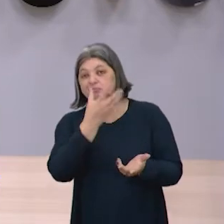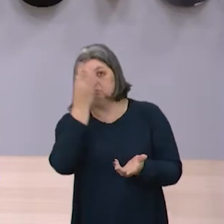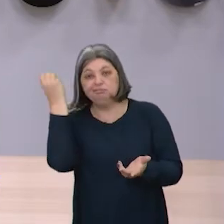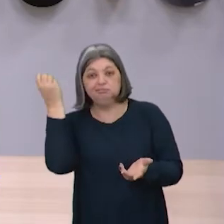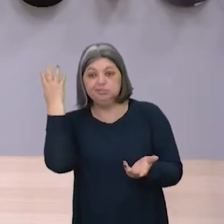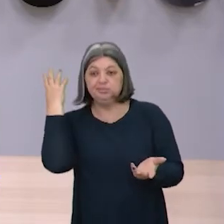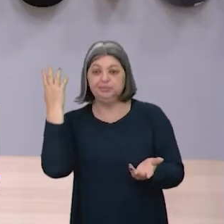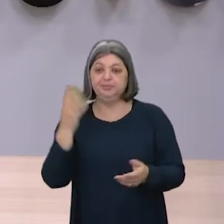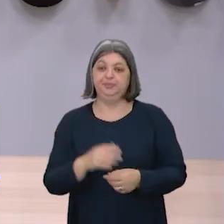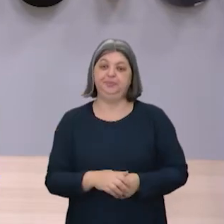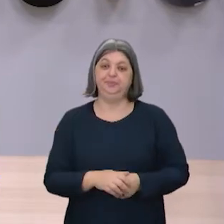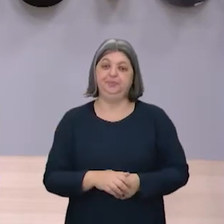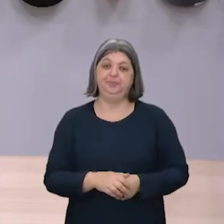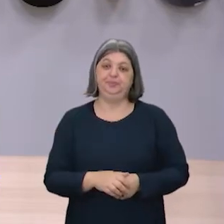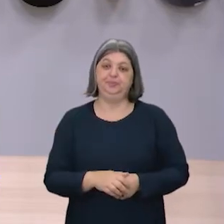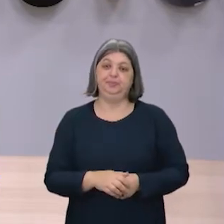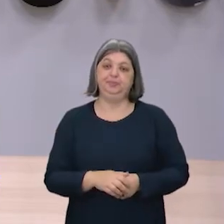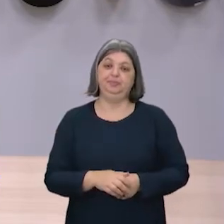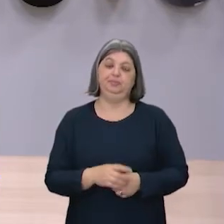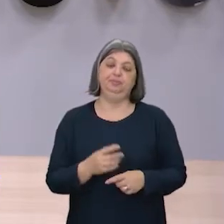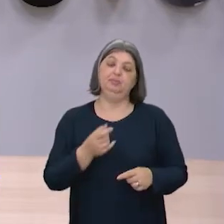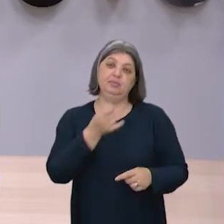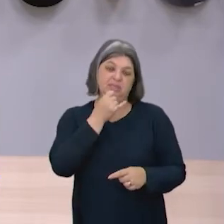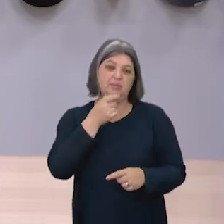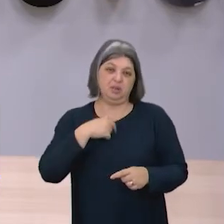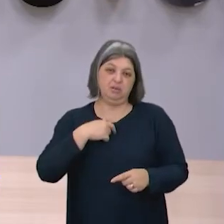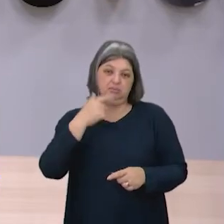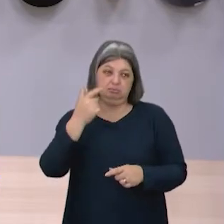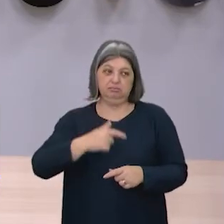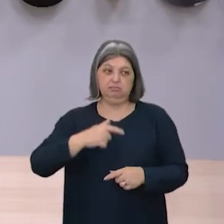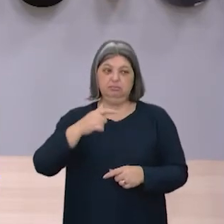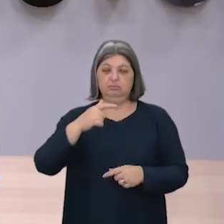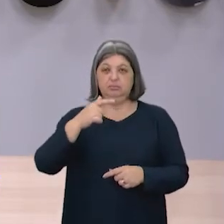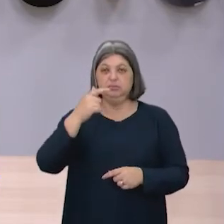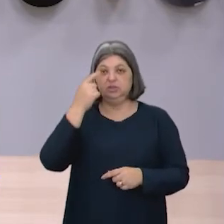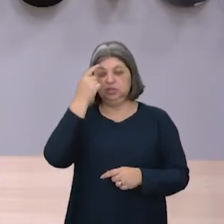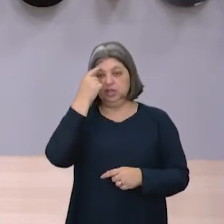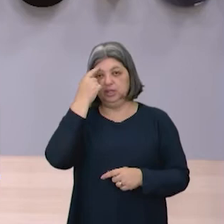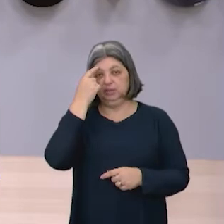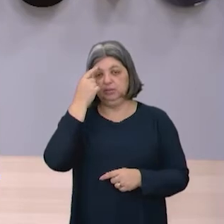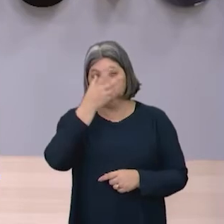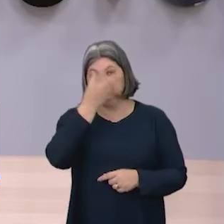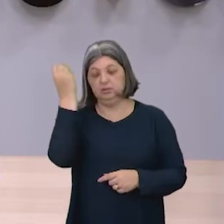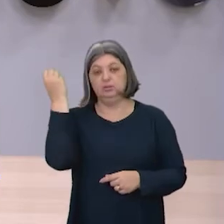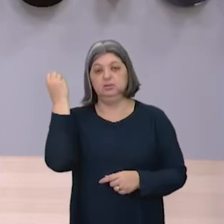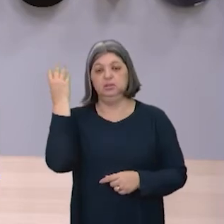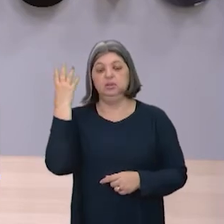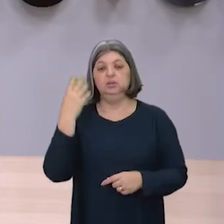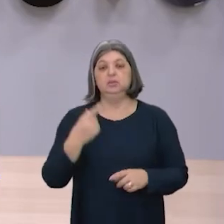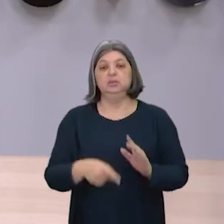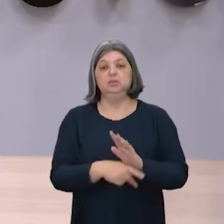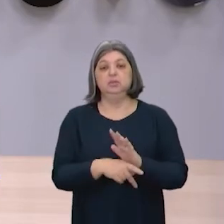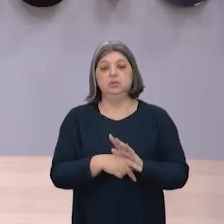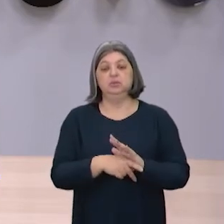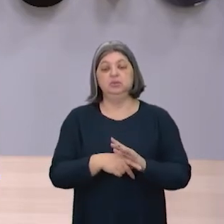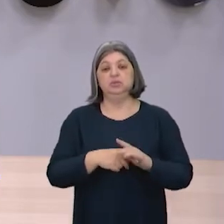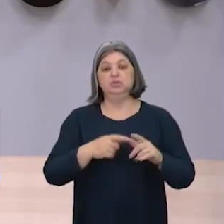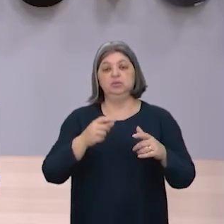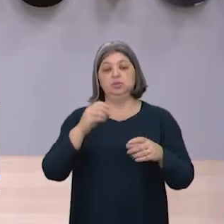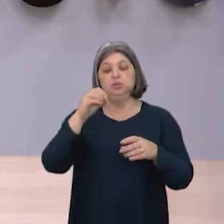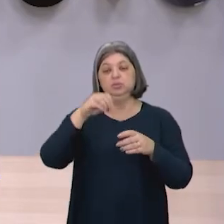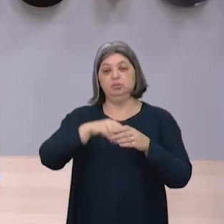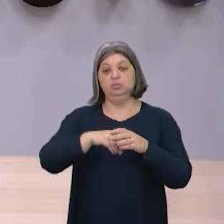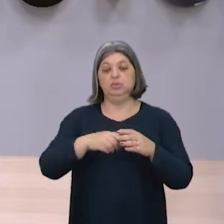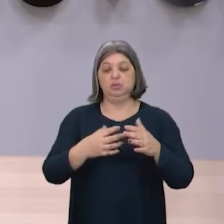esqueço até de botar o feijão para cozinhar, se eu não coloco na minha agenda. Né? Imagine só um trabalho científico que requer muito